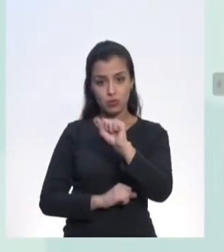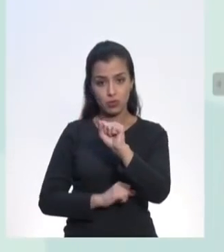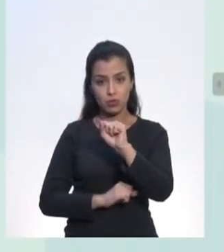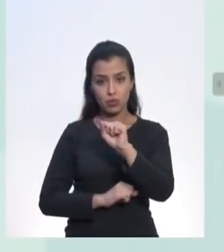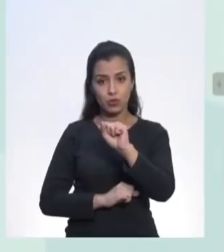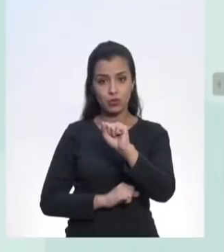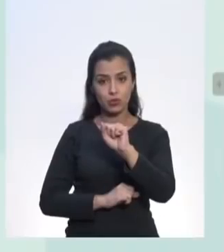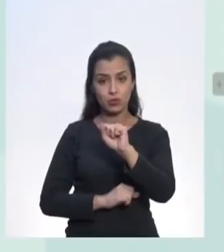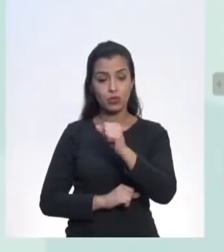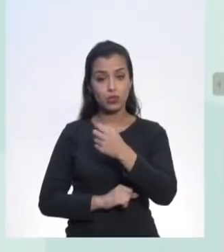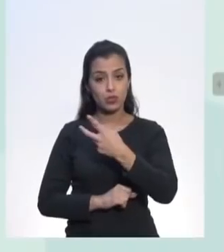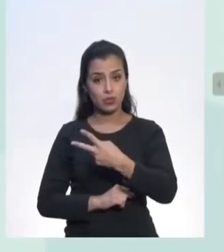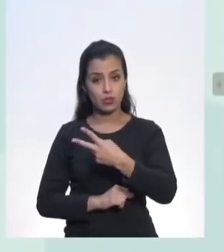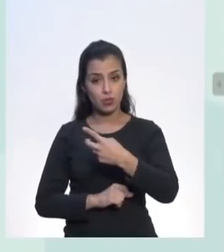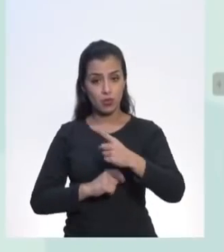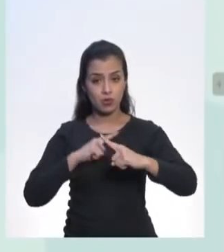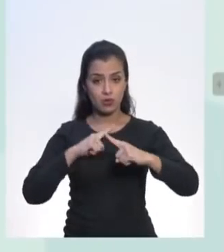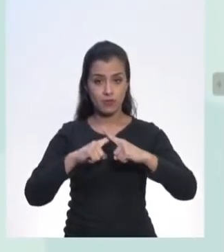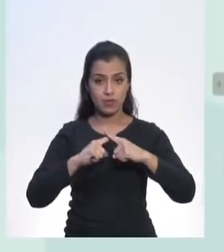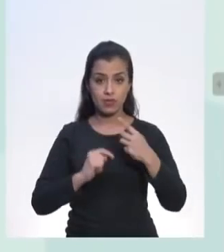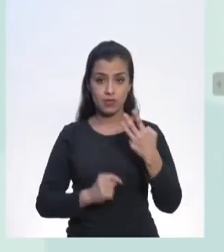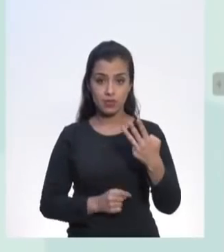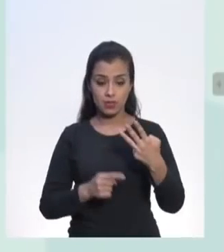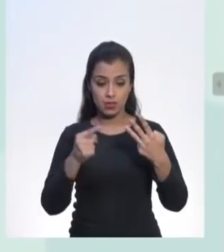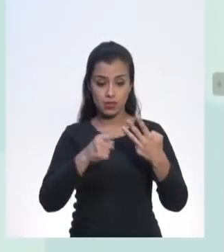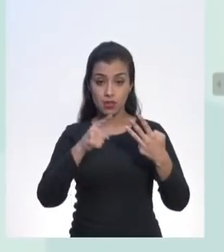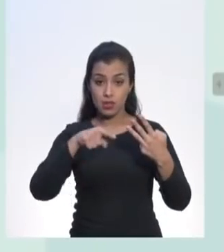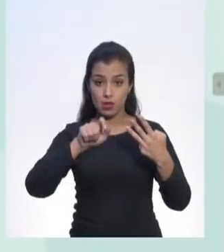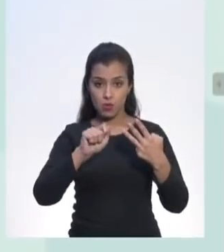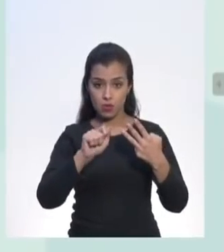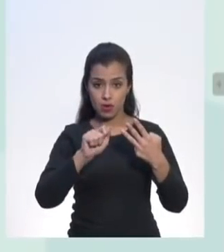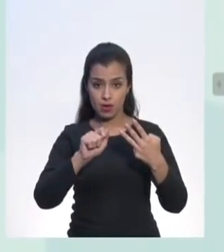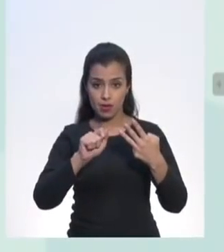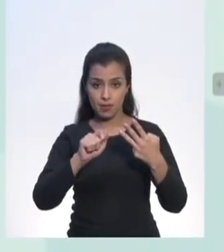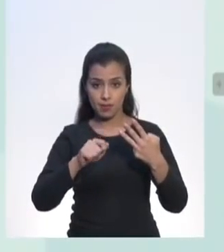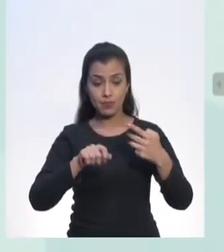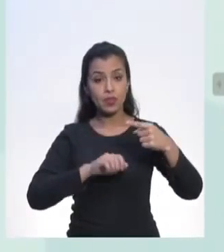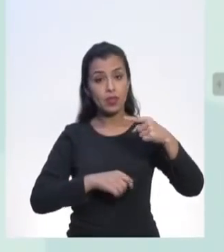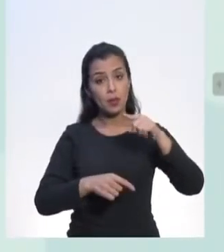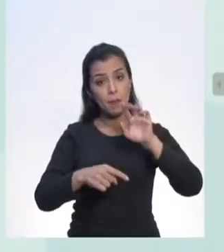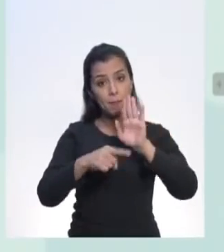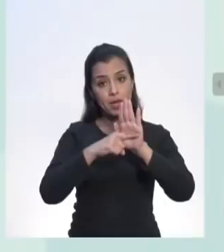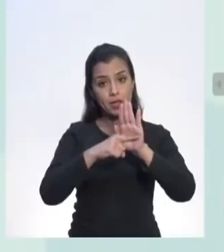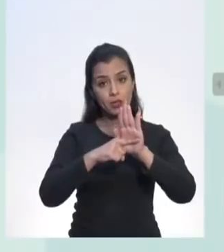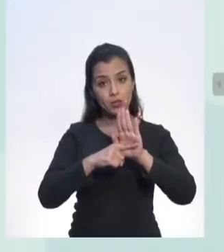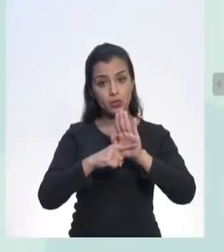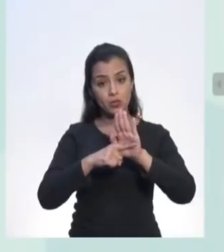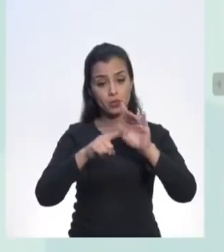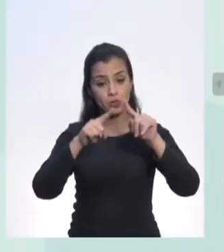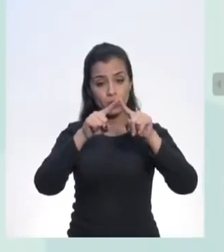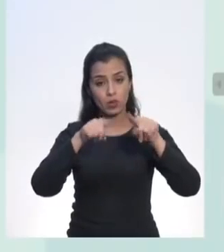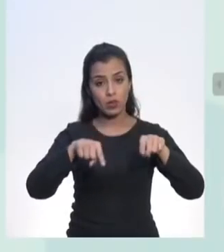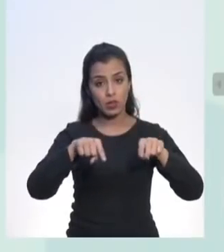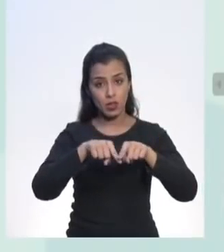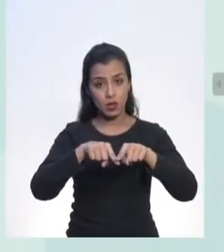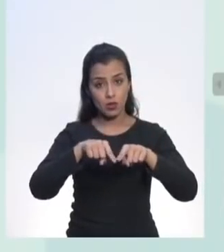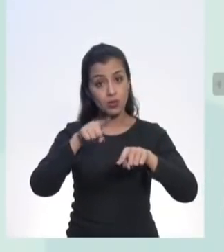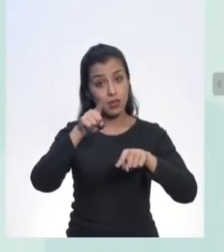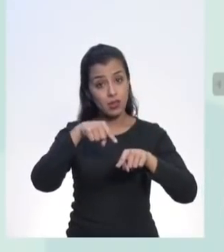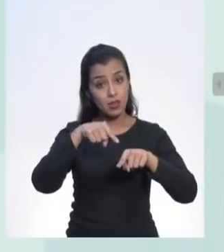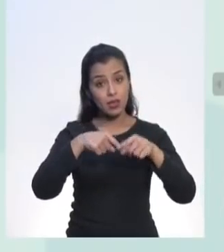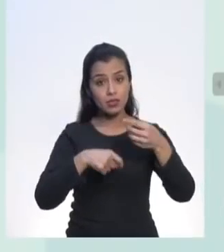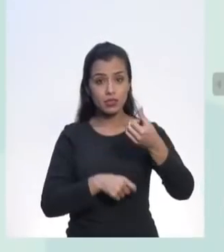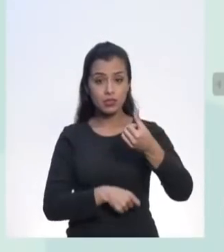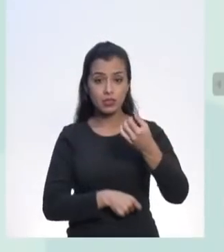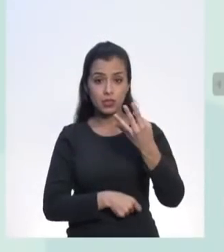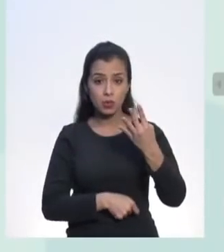vezes o a, que é 3, menos o delta, que é 64, sobre 4 vezes o